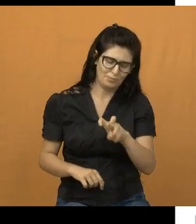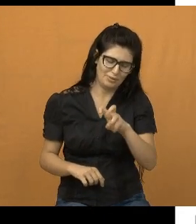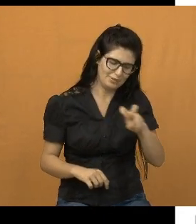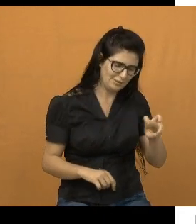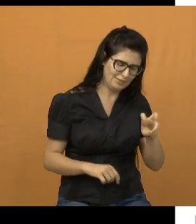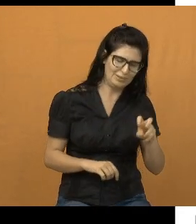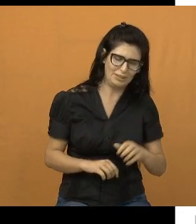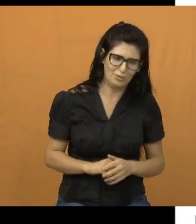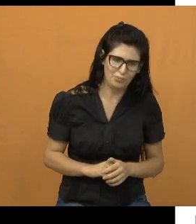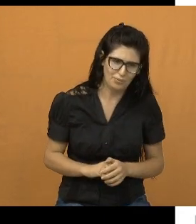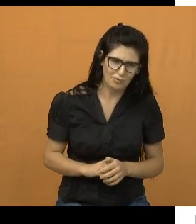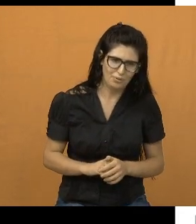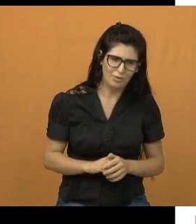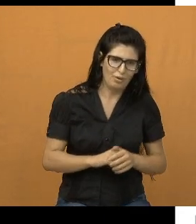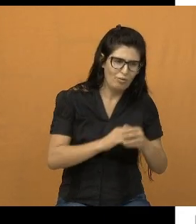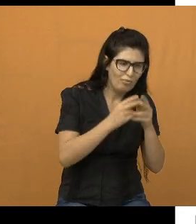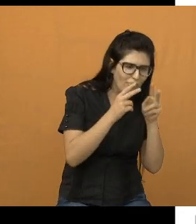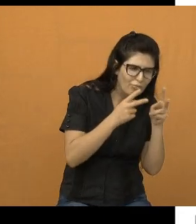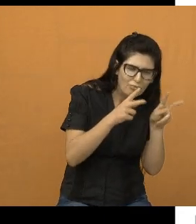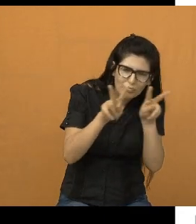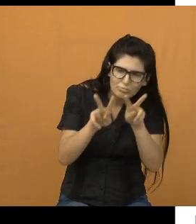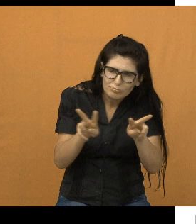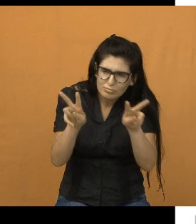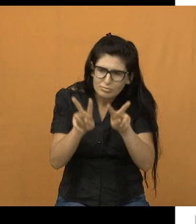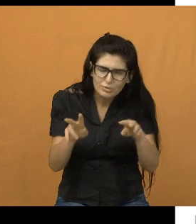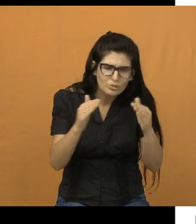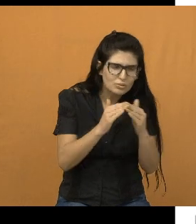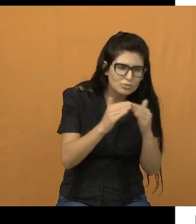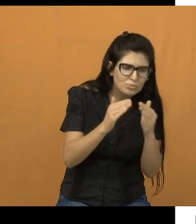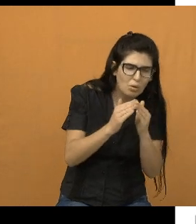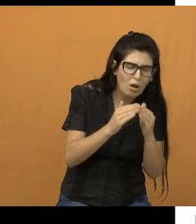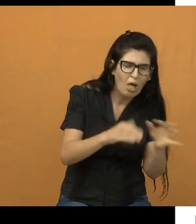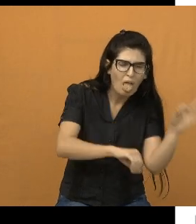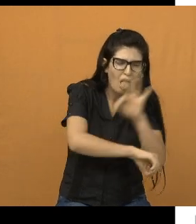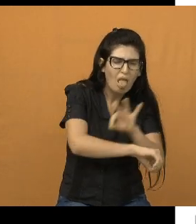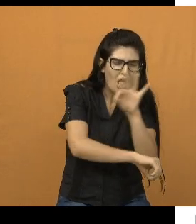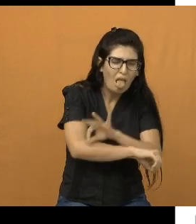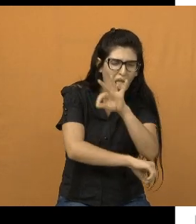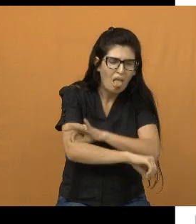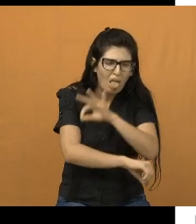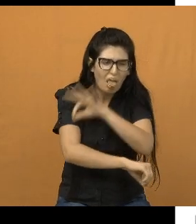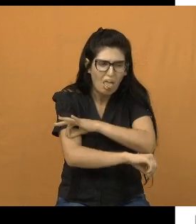162.855 imóveis vistoriados para o controle do Aedes aegypti,